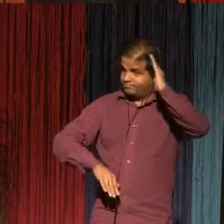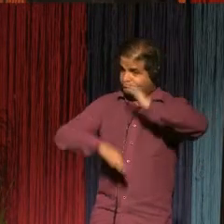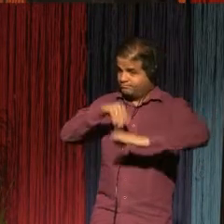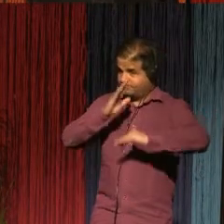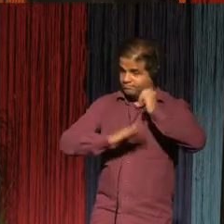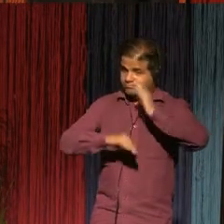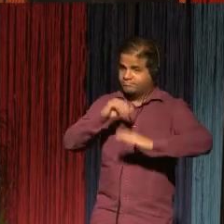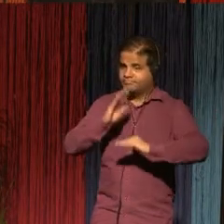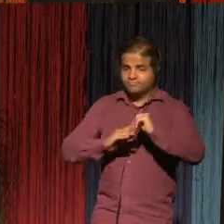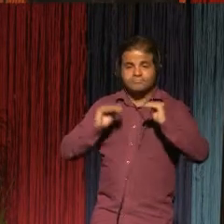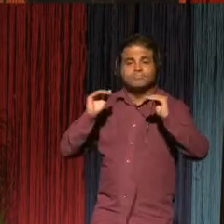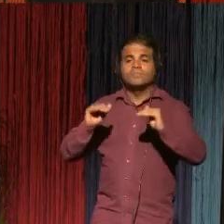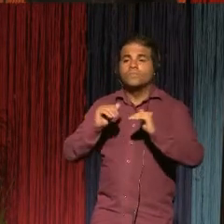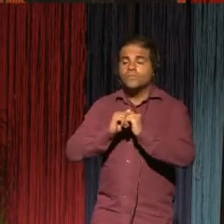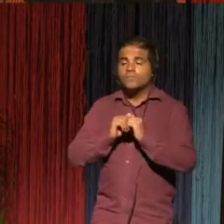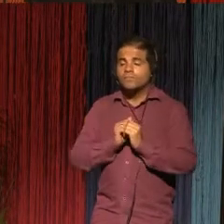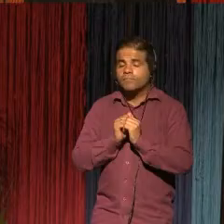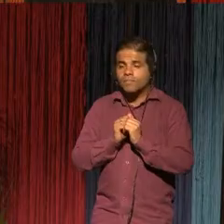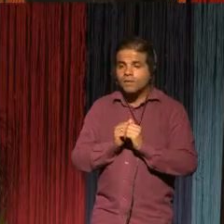executivas: